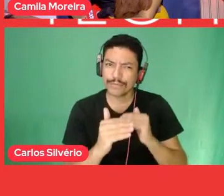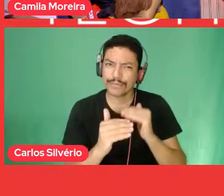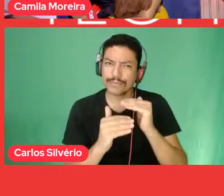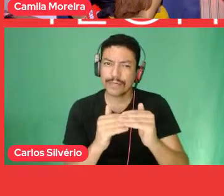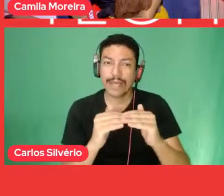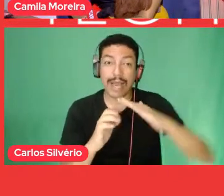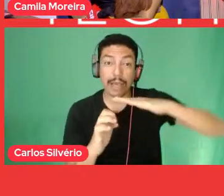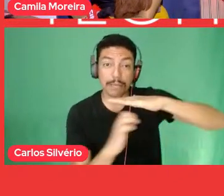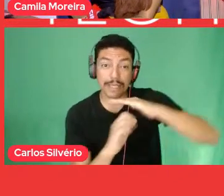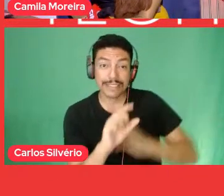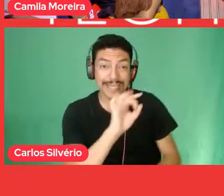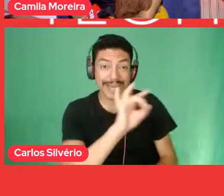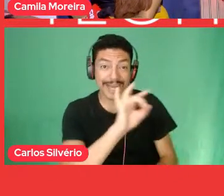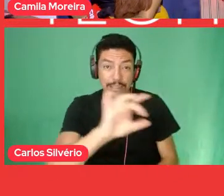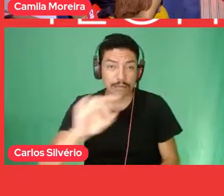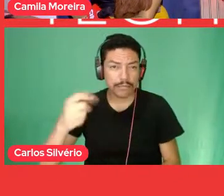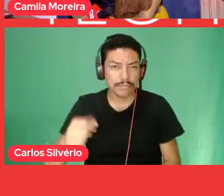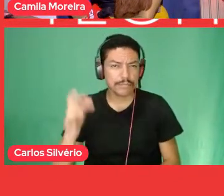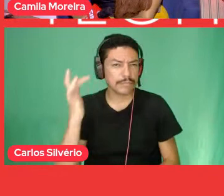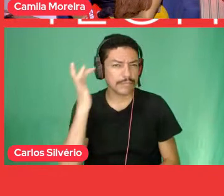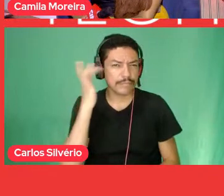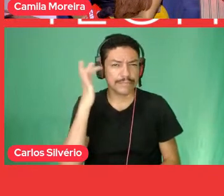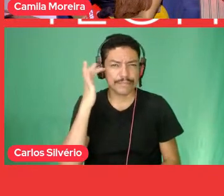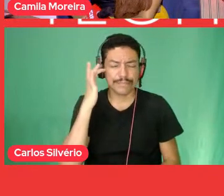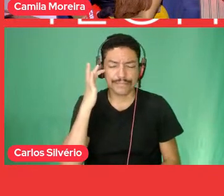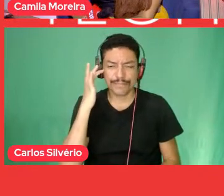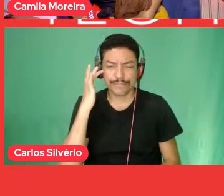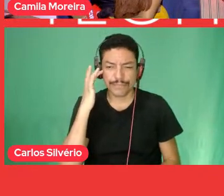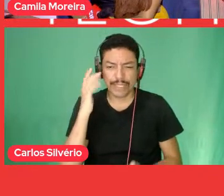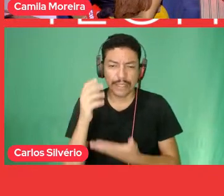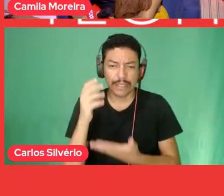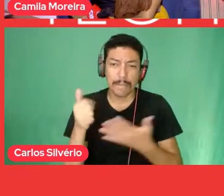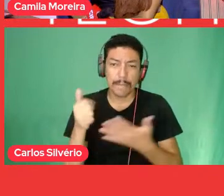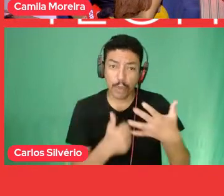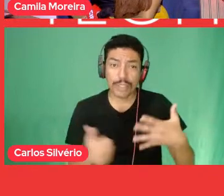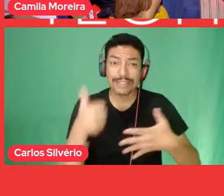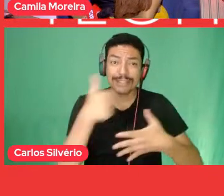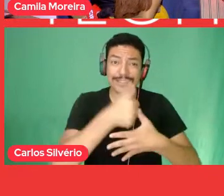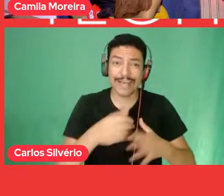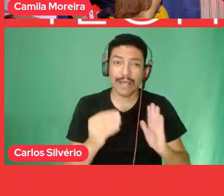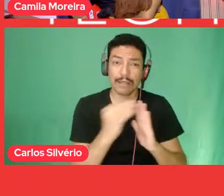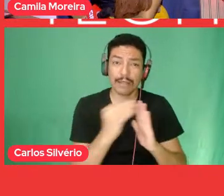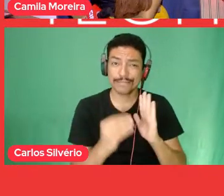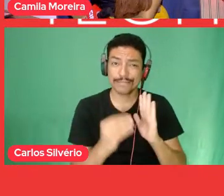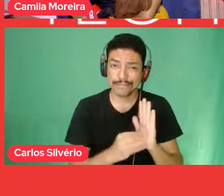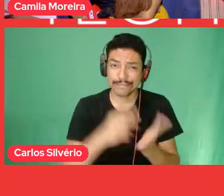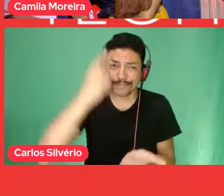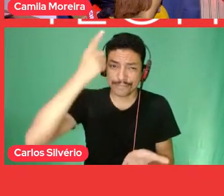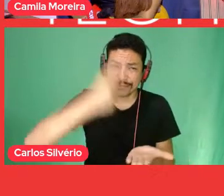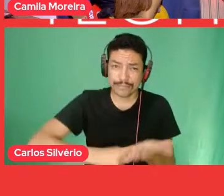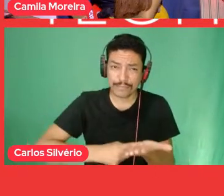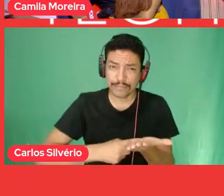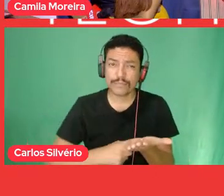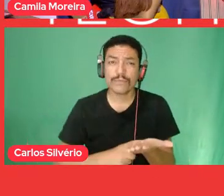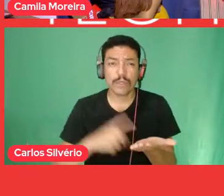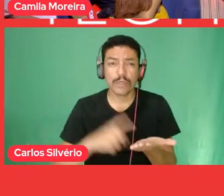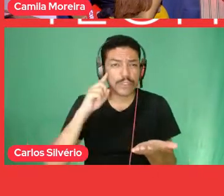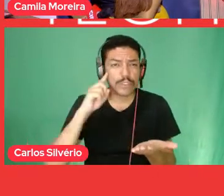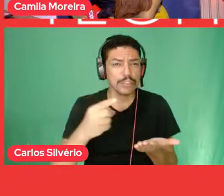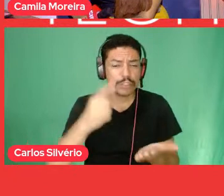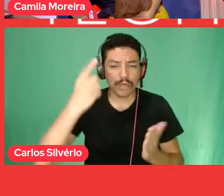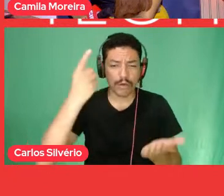conscientizarem disso e trazer isso para a agenda, colocar como prioridade nas pautas, né, no dia a dia mesmo, através de